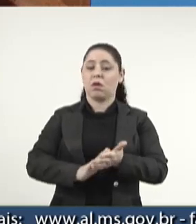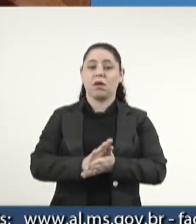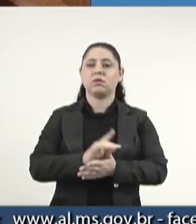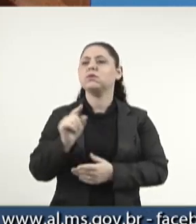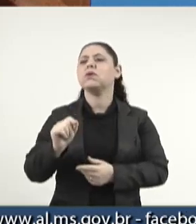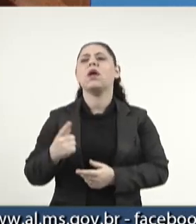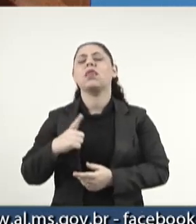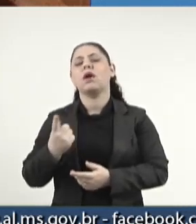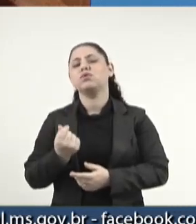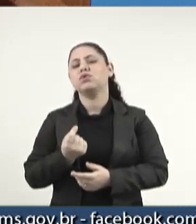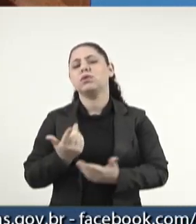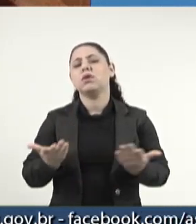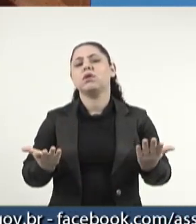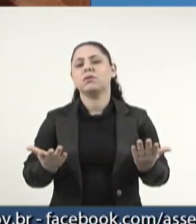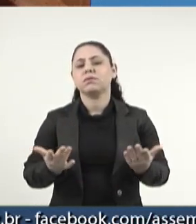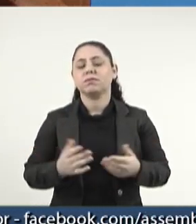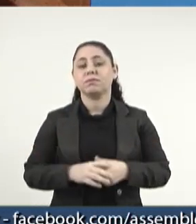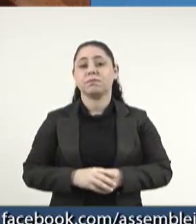é que recebeu?